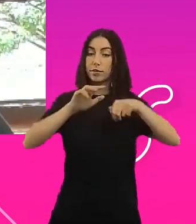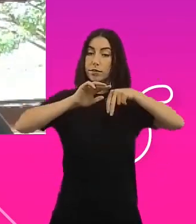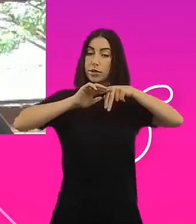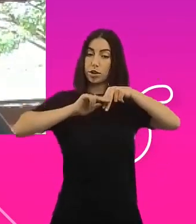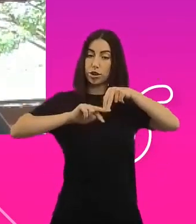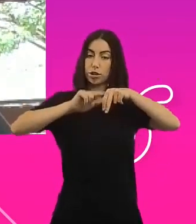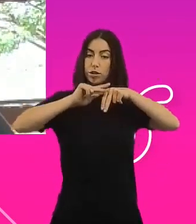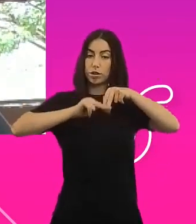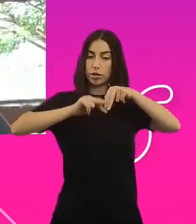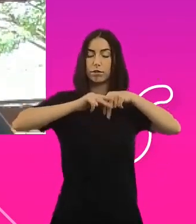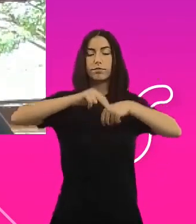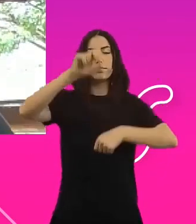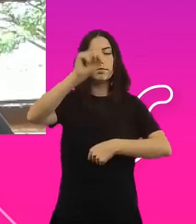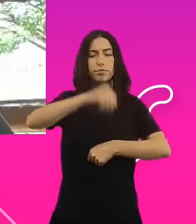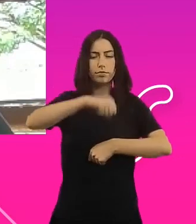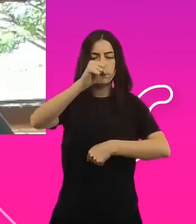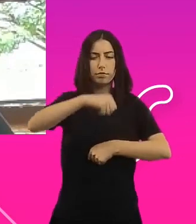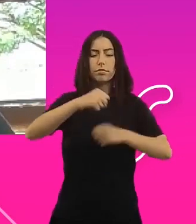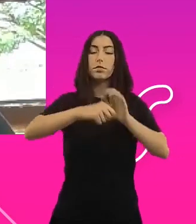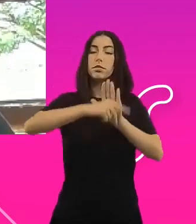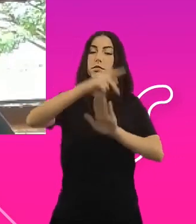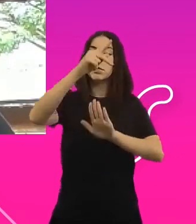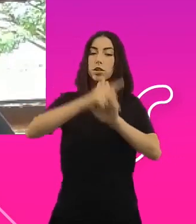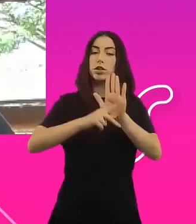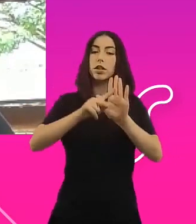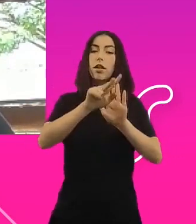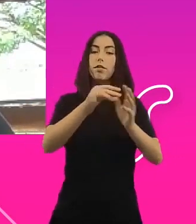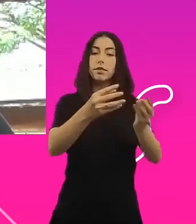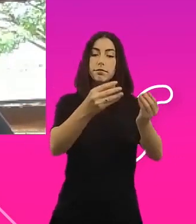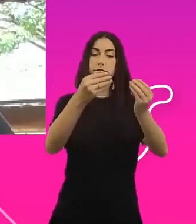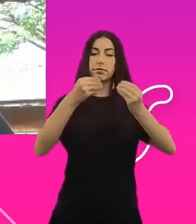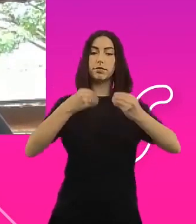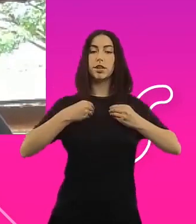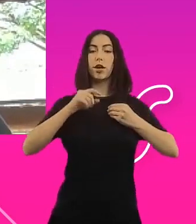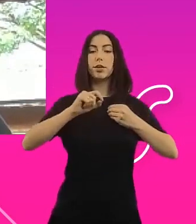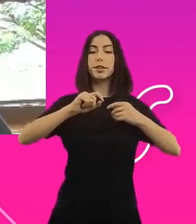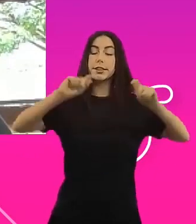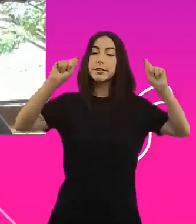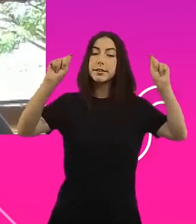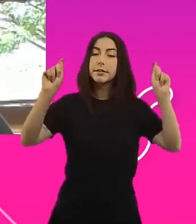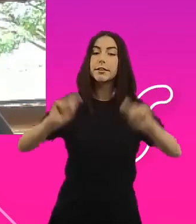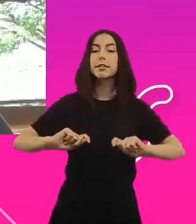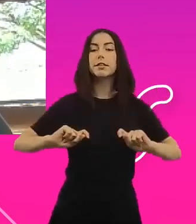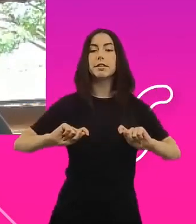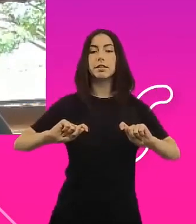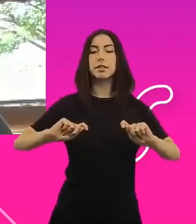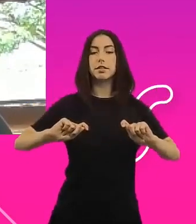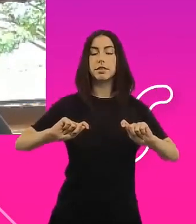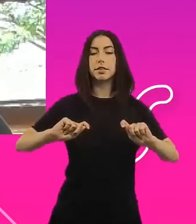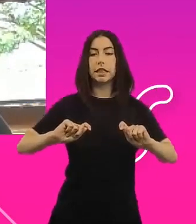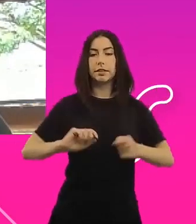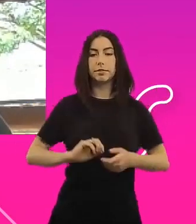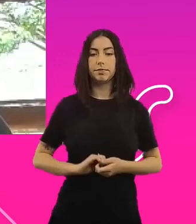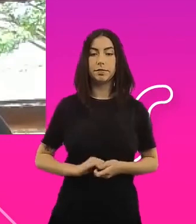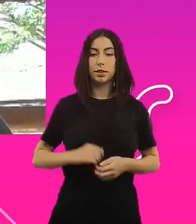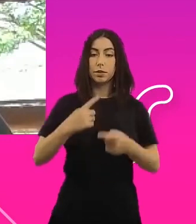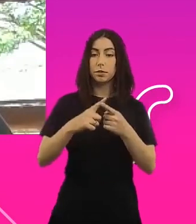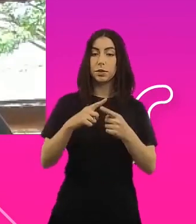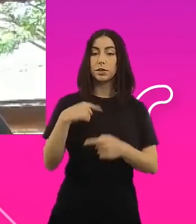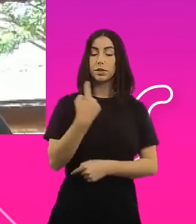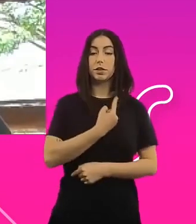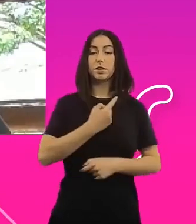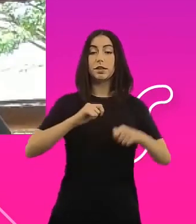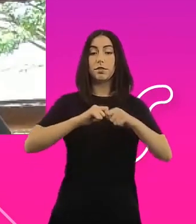esse projeto, ele vai nos dar esse lastro, sabe? Essa possibilidade, porque a gente está falando de 13 estados